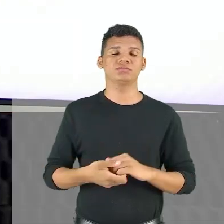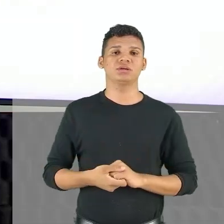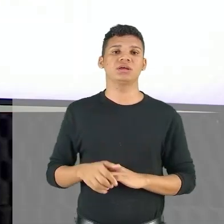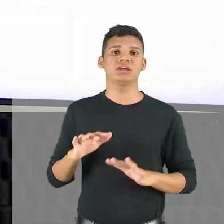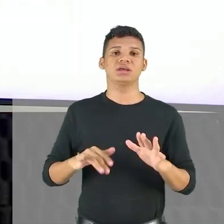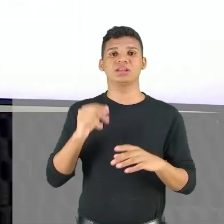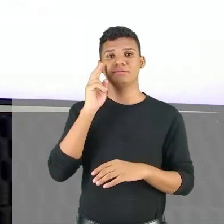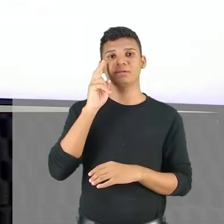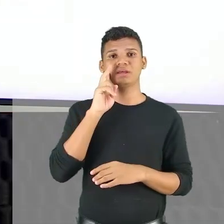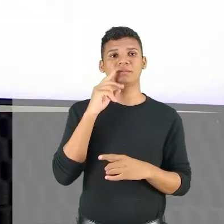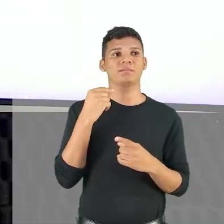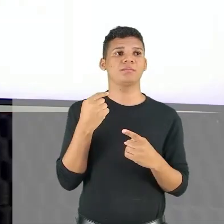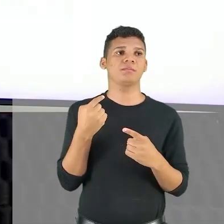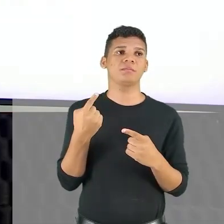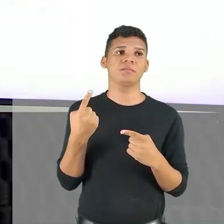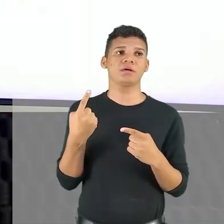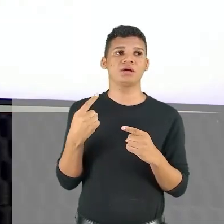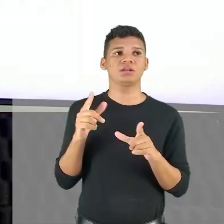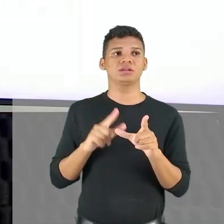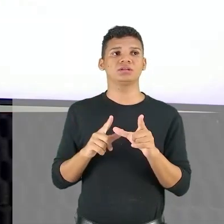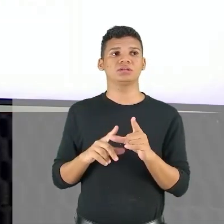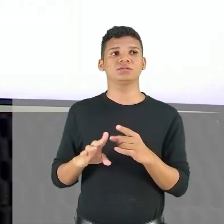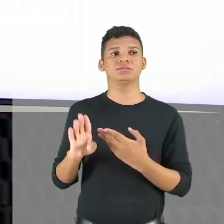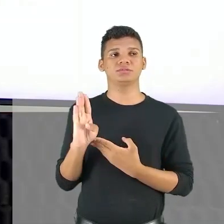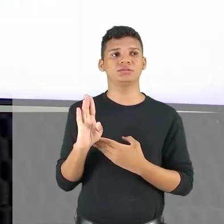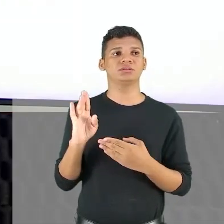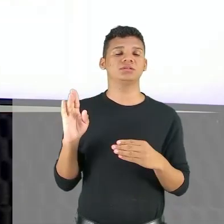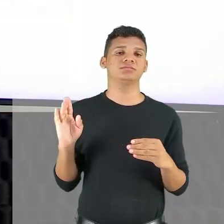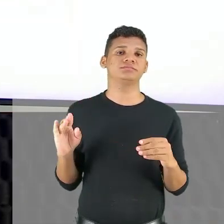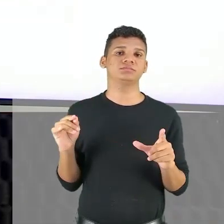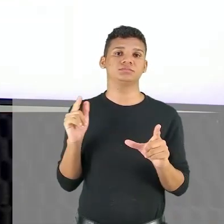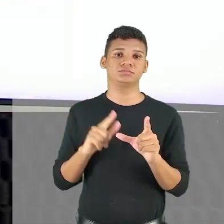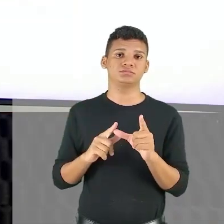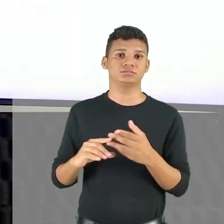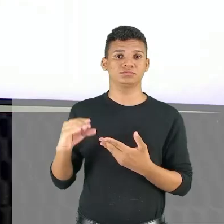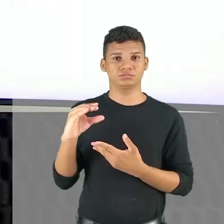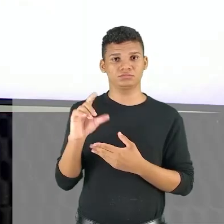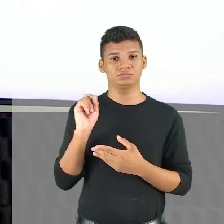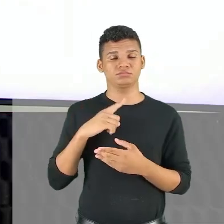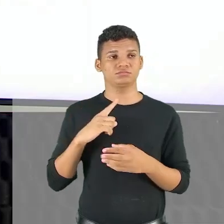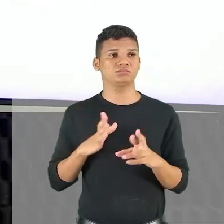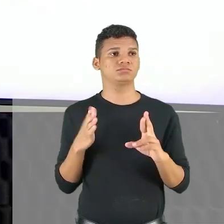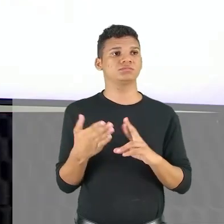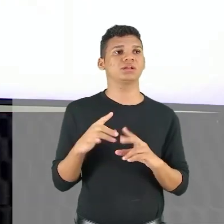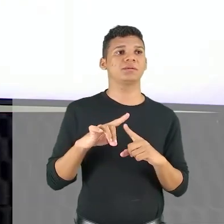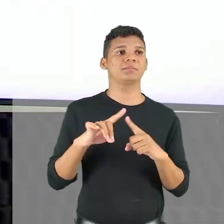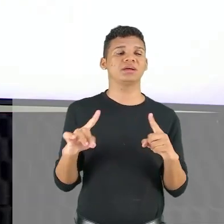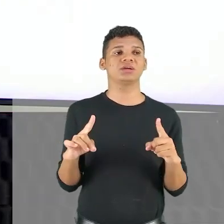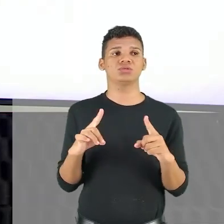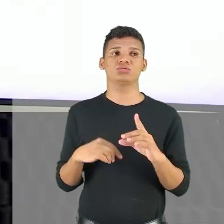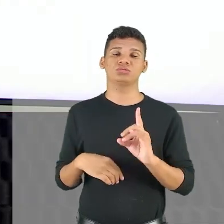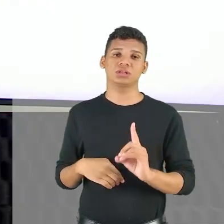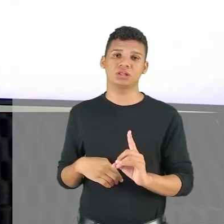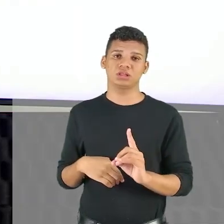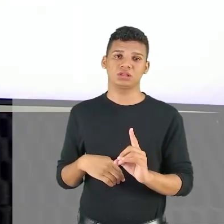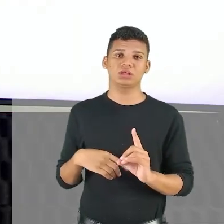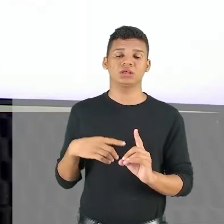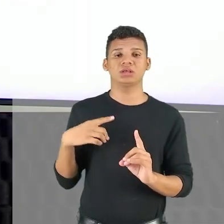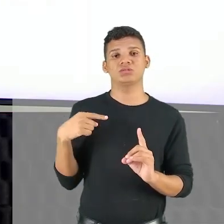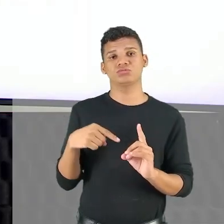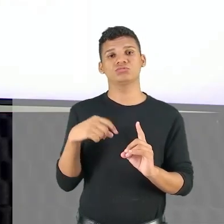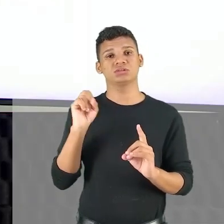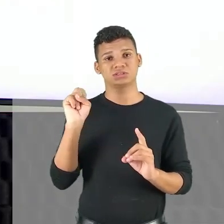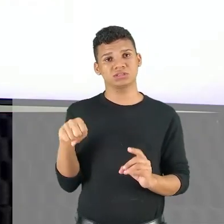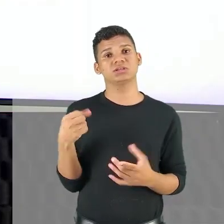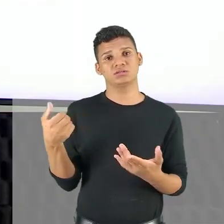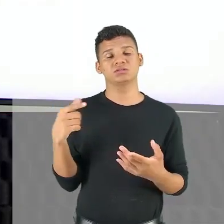igual ao português, aqui quer dizer, aqui no que se refere, aqui no sentido de se, né, de condição, e aqui no